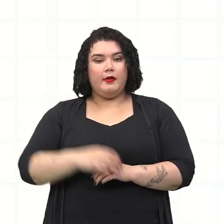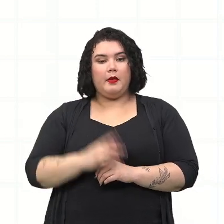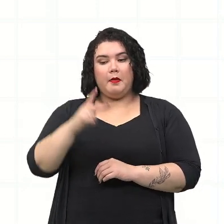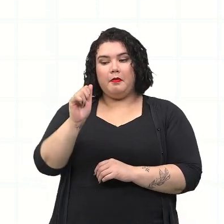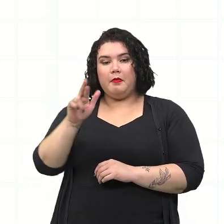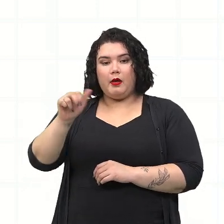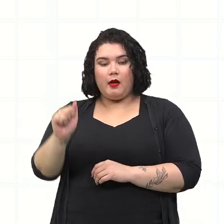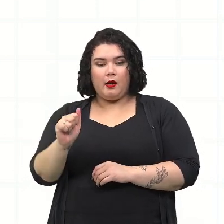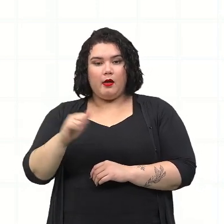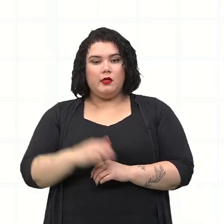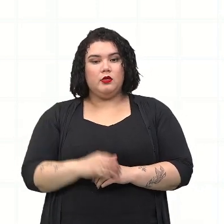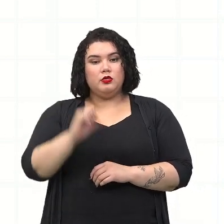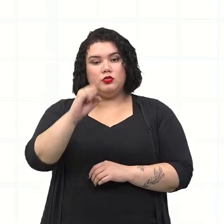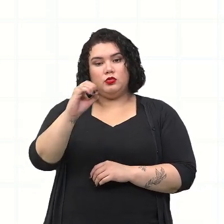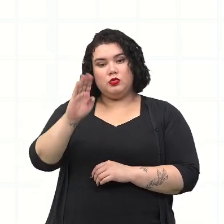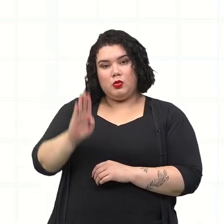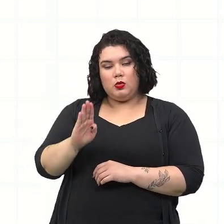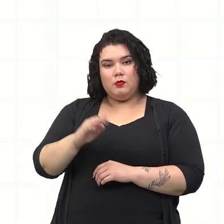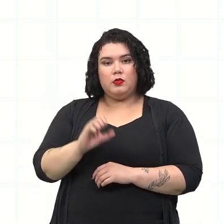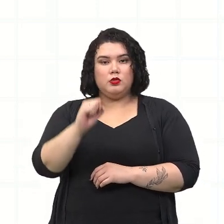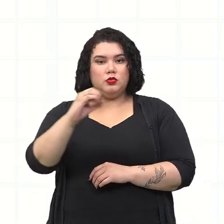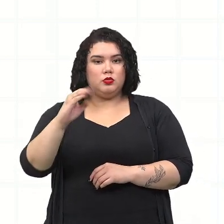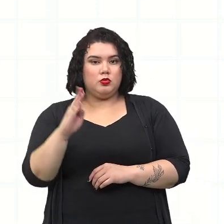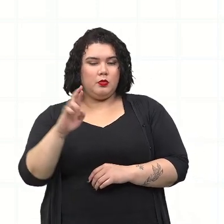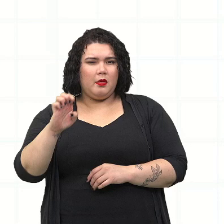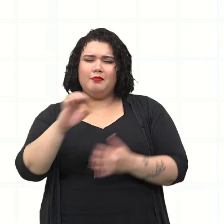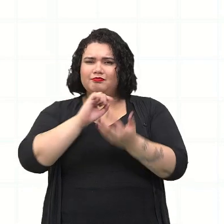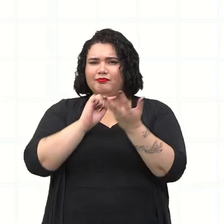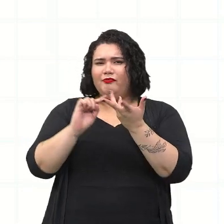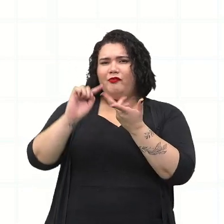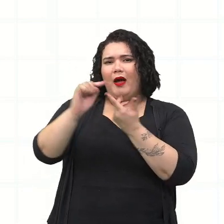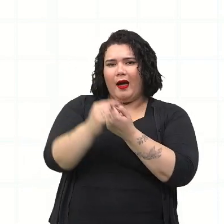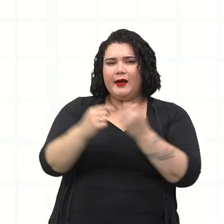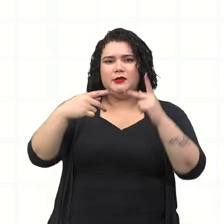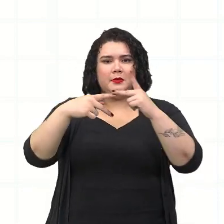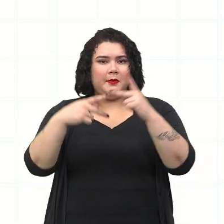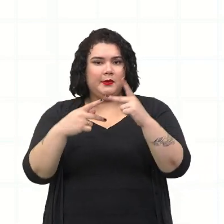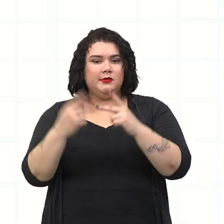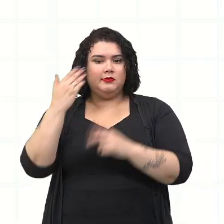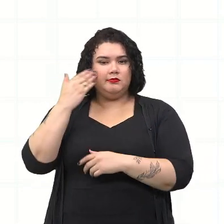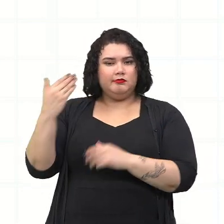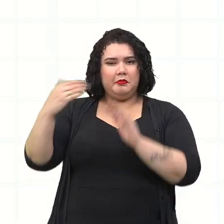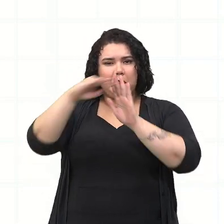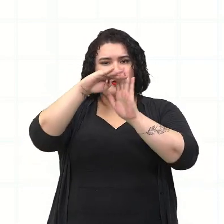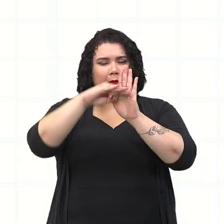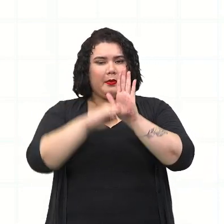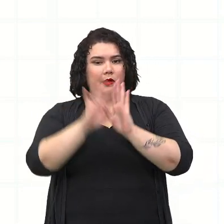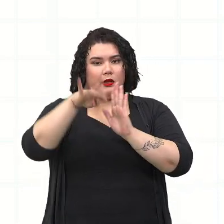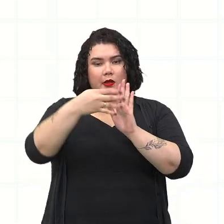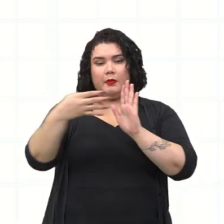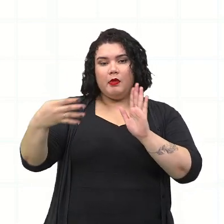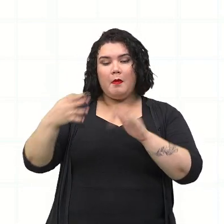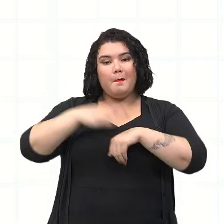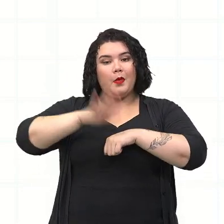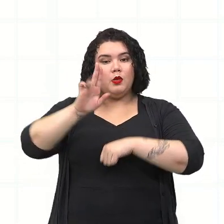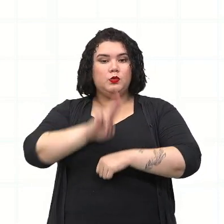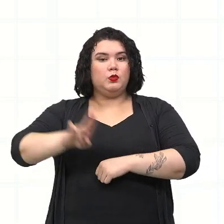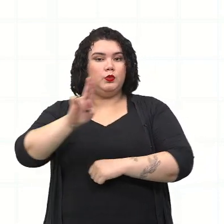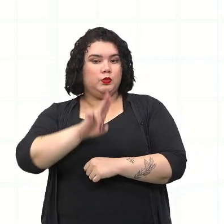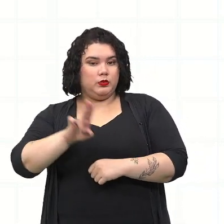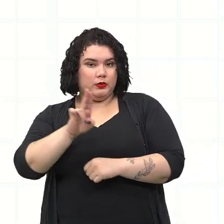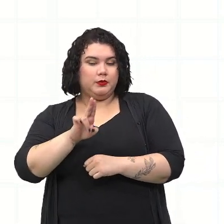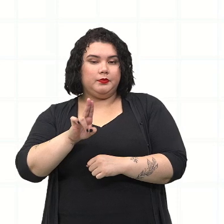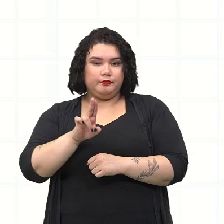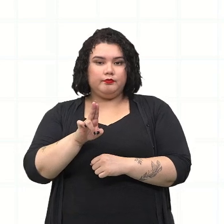perante, por, sem, sob, sobre. Essas são as preposições essenciais, são as preposições que mais vamos nos